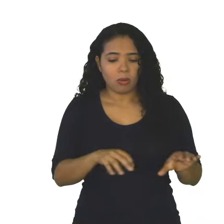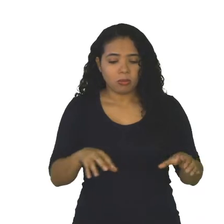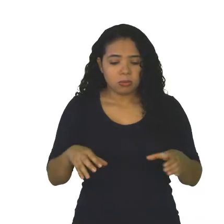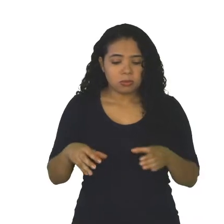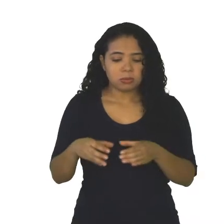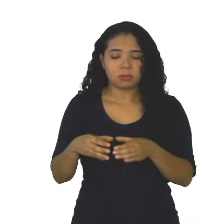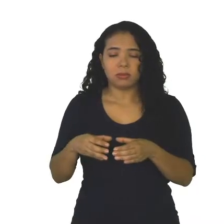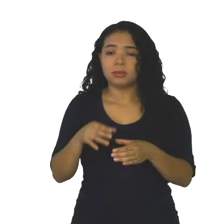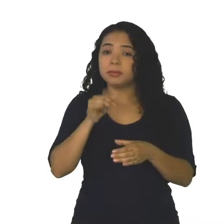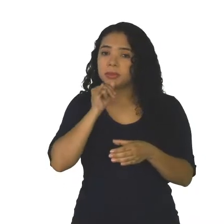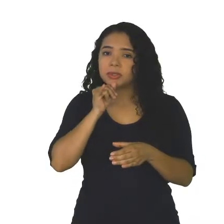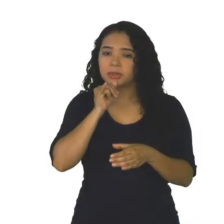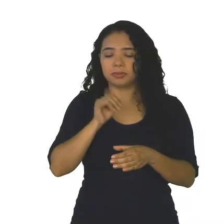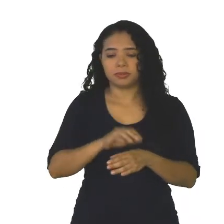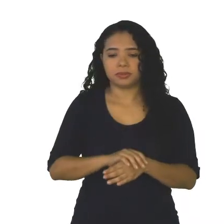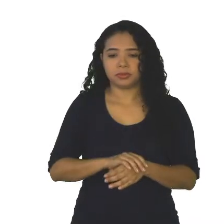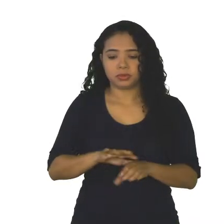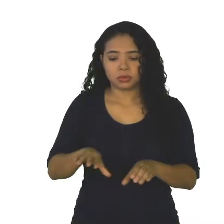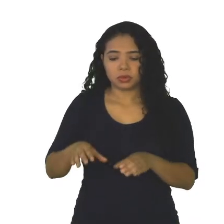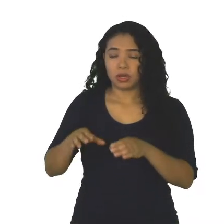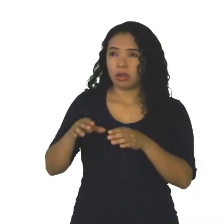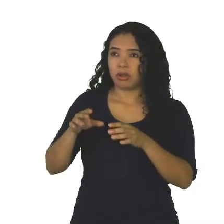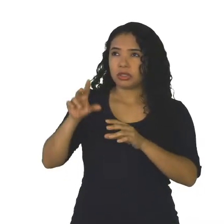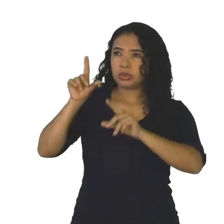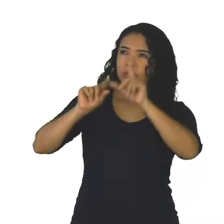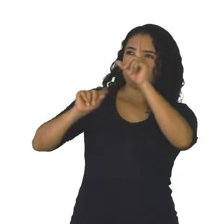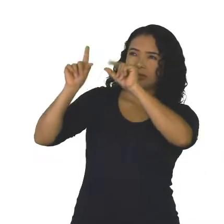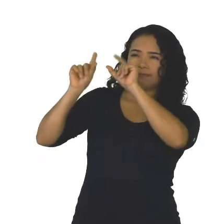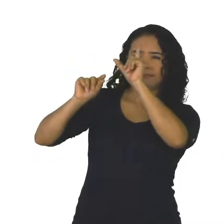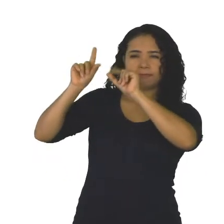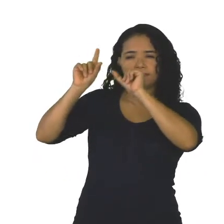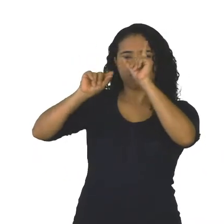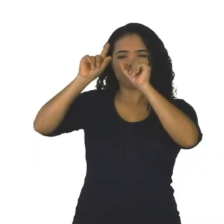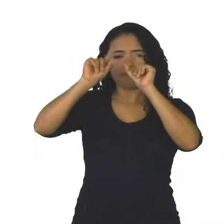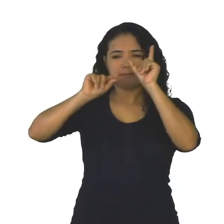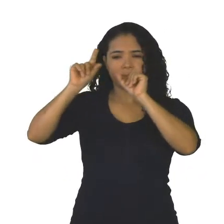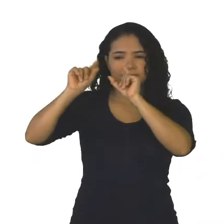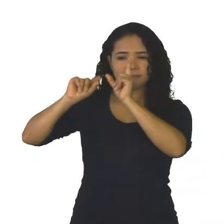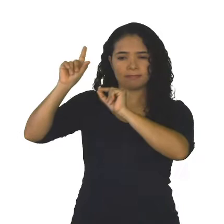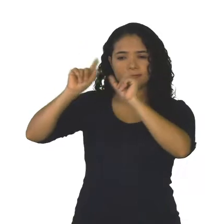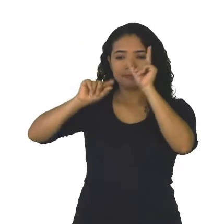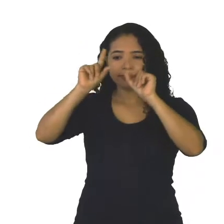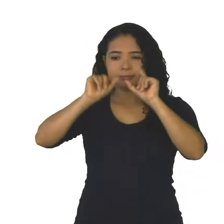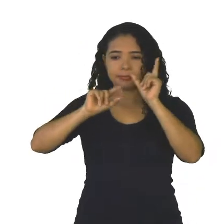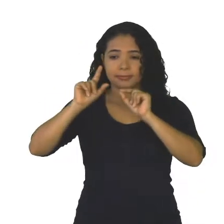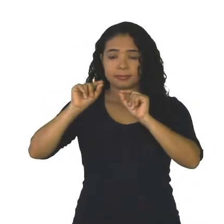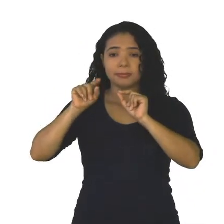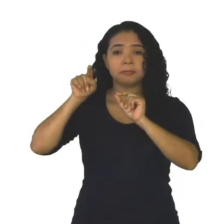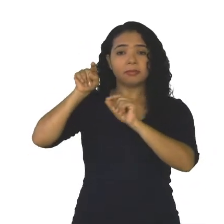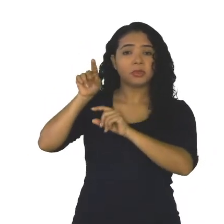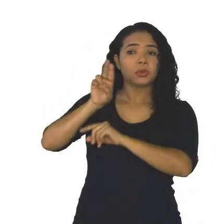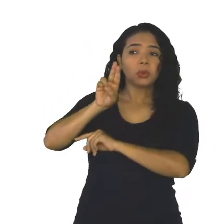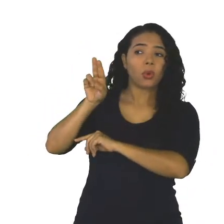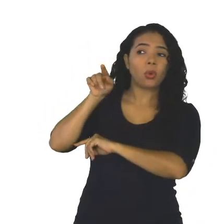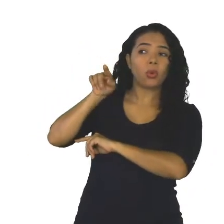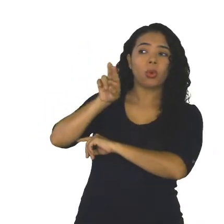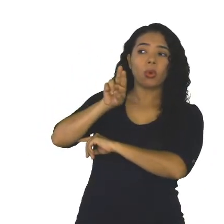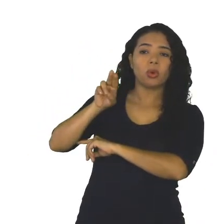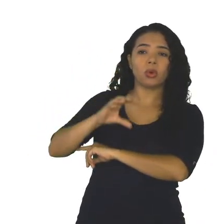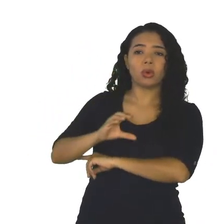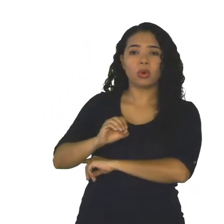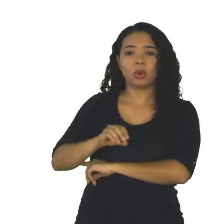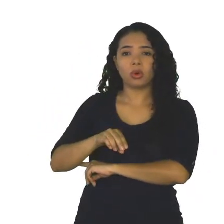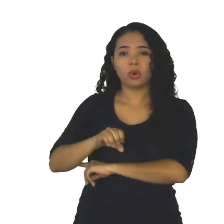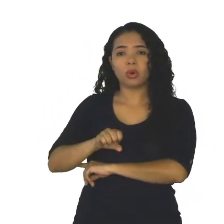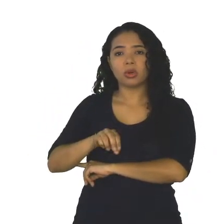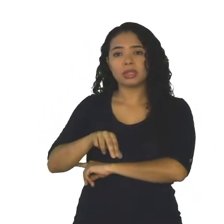entendeu? Por exemplo, conjunto de estrelas. O conjunto de estrelas a gente chama como?